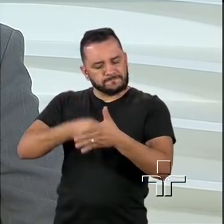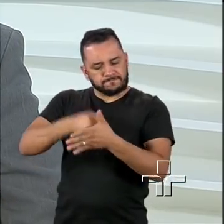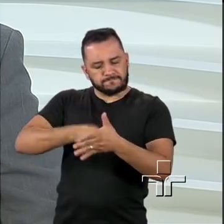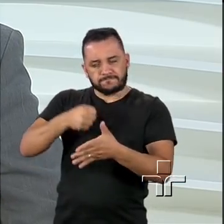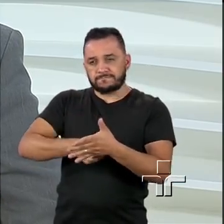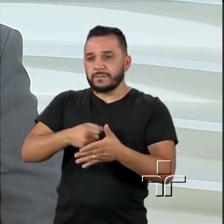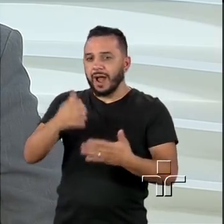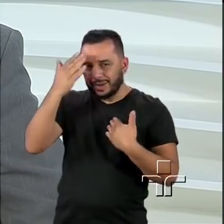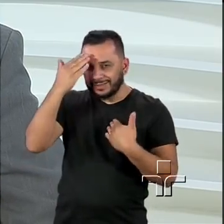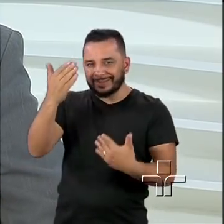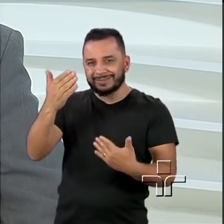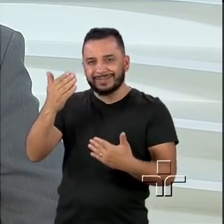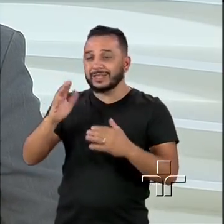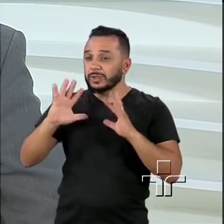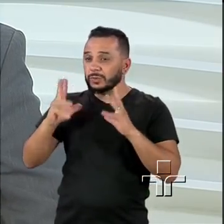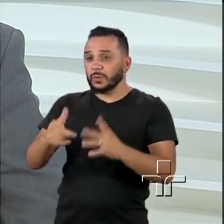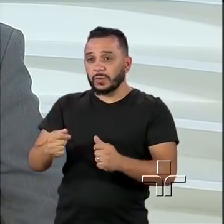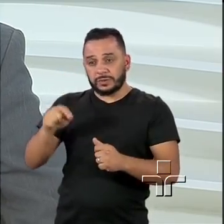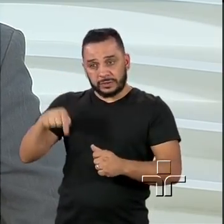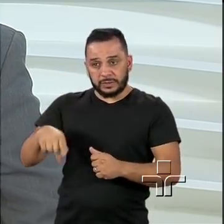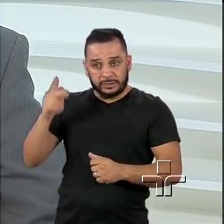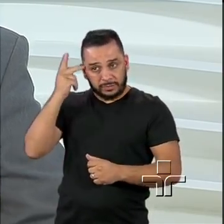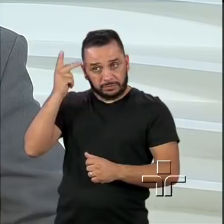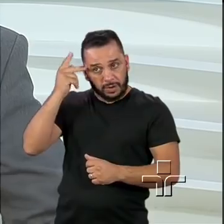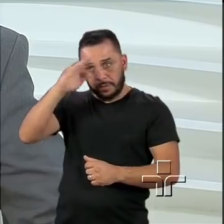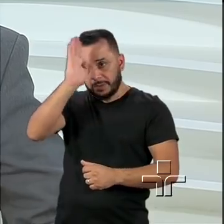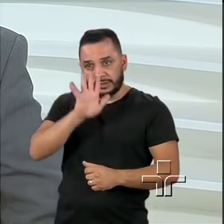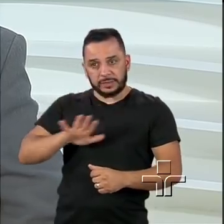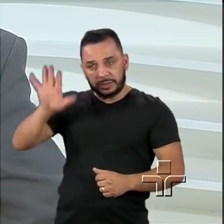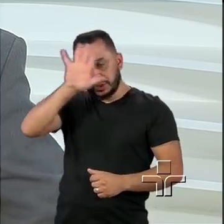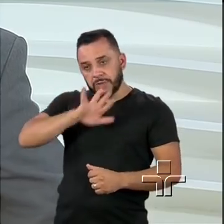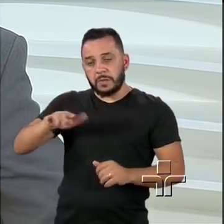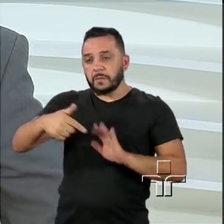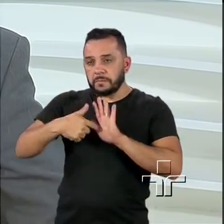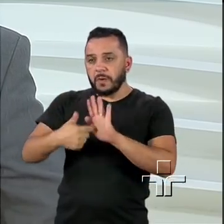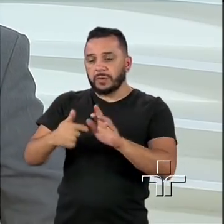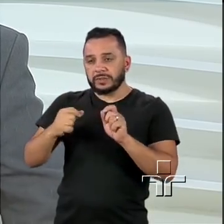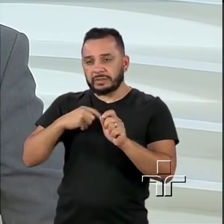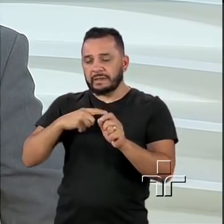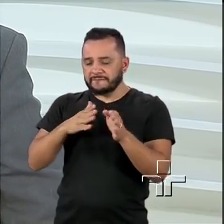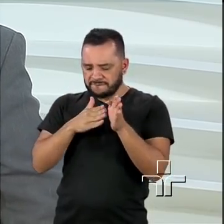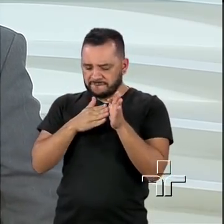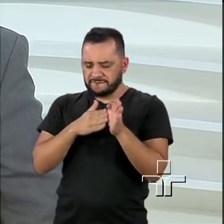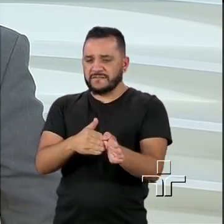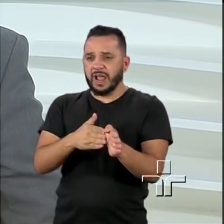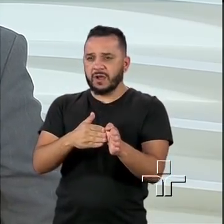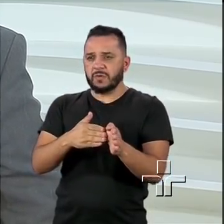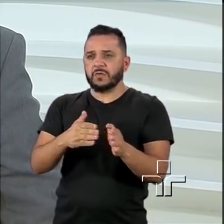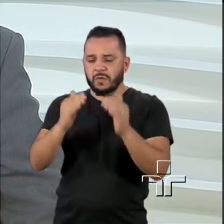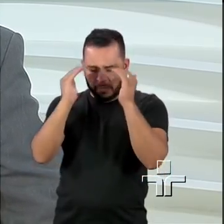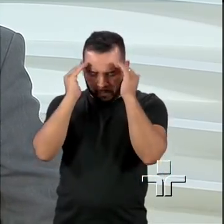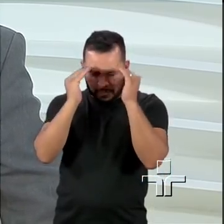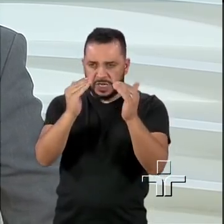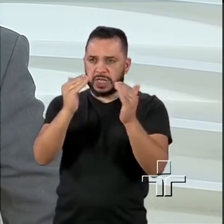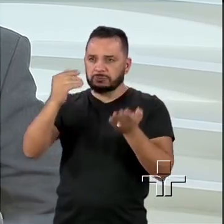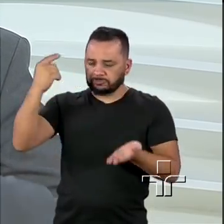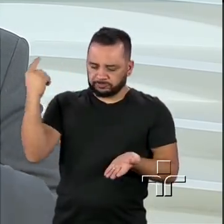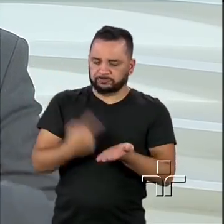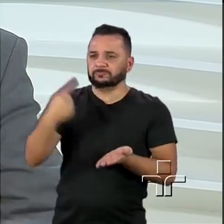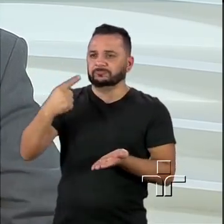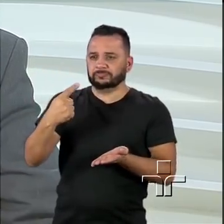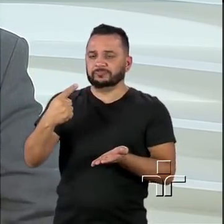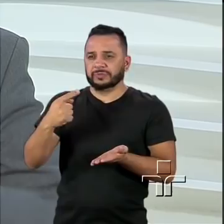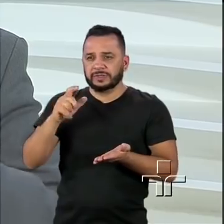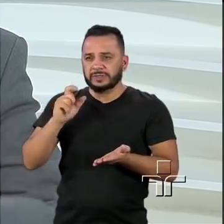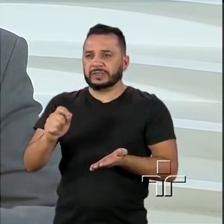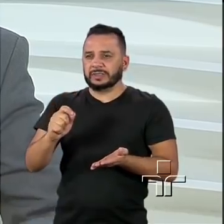do PT, do Estado e do Brasil, que tem dado a demonstração de fidelidade, de lealdade, de compromisso, de